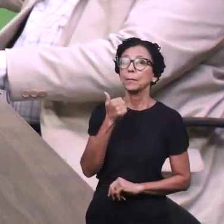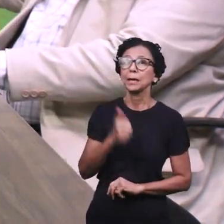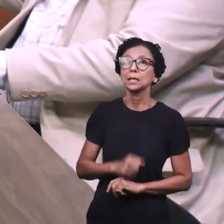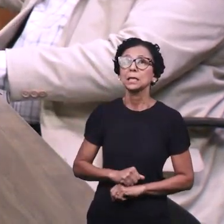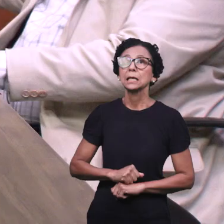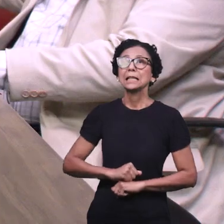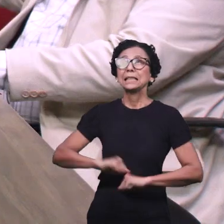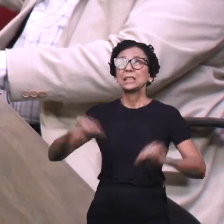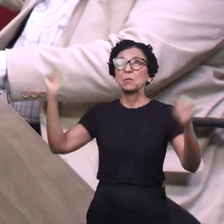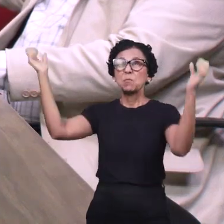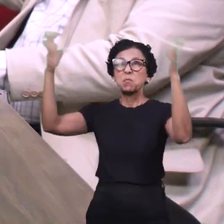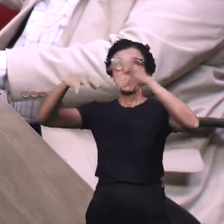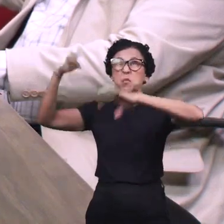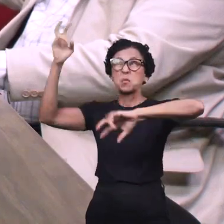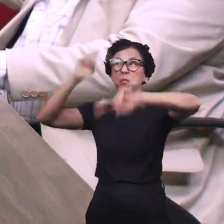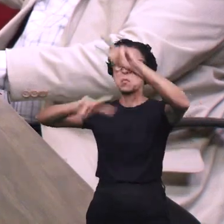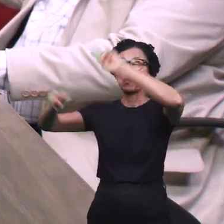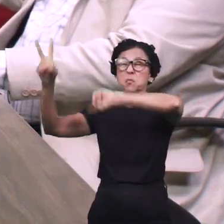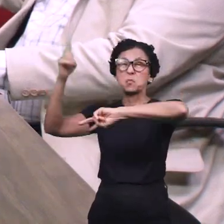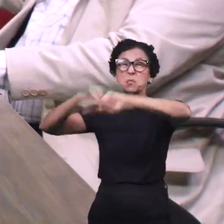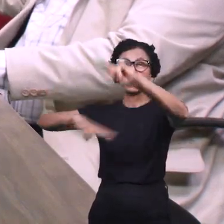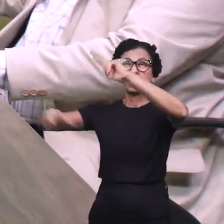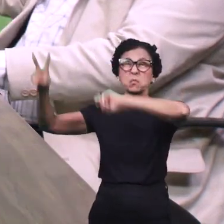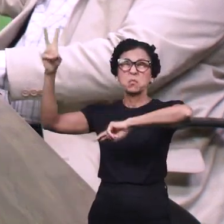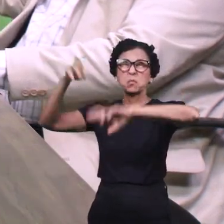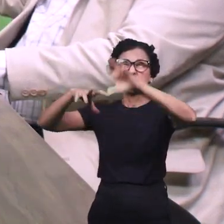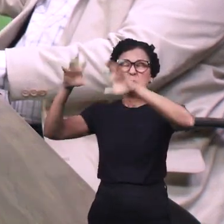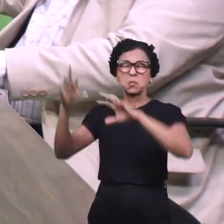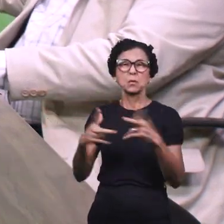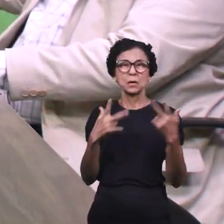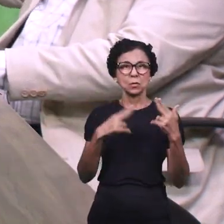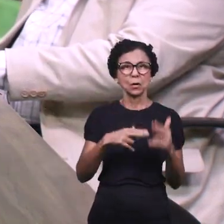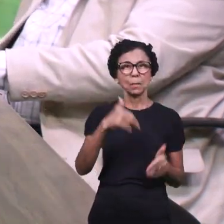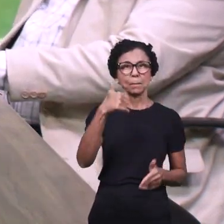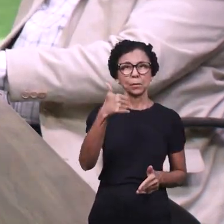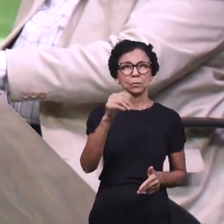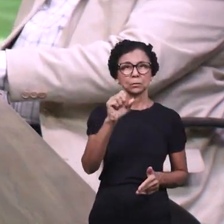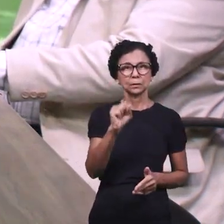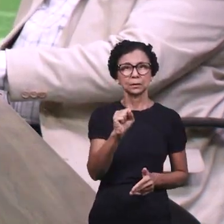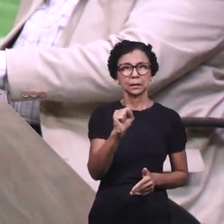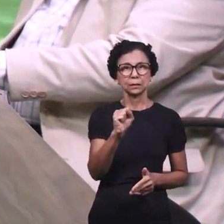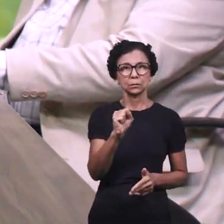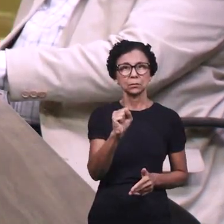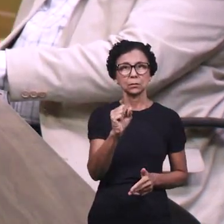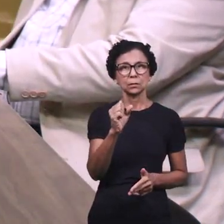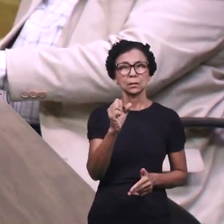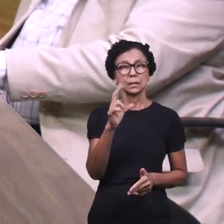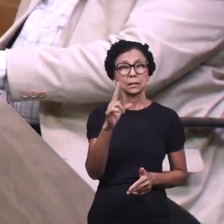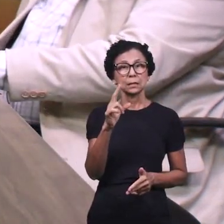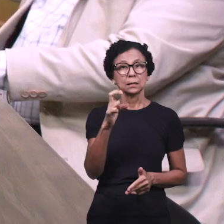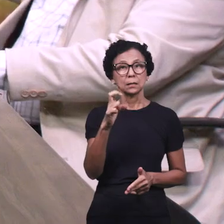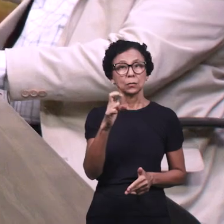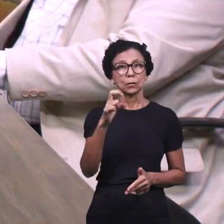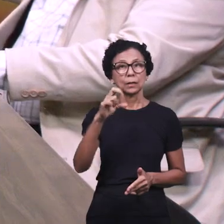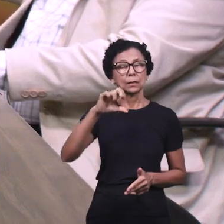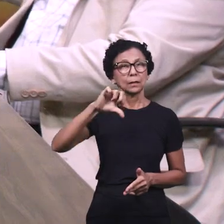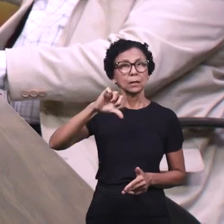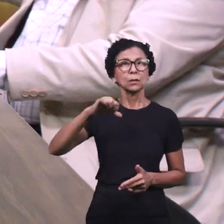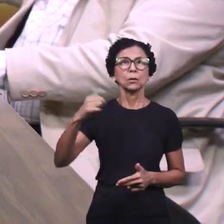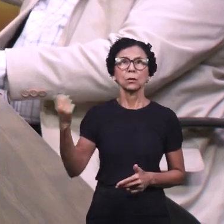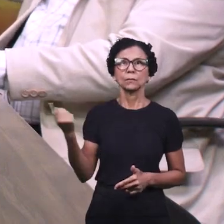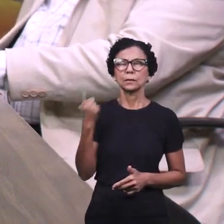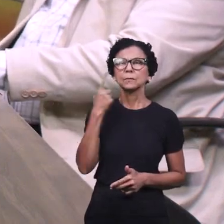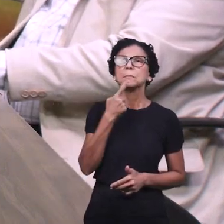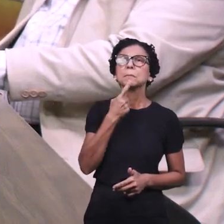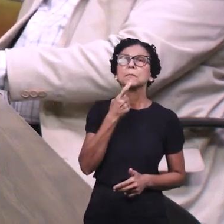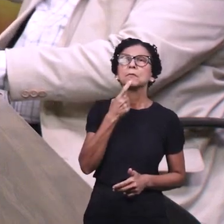tempestade solar já da forma com que aconteceu em 1859. Vamos ver a diferença, lá está laranja, essa parte